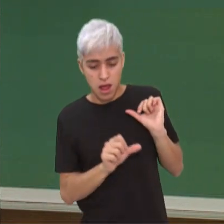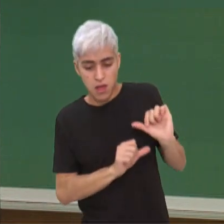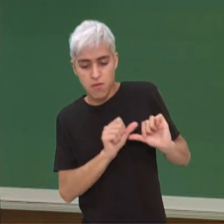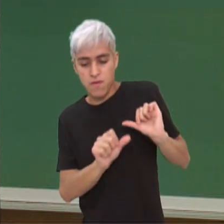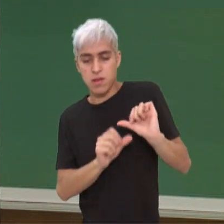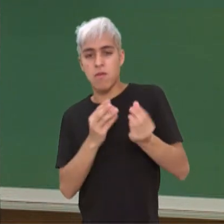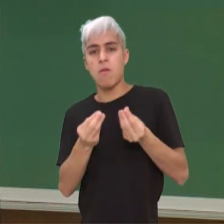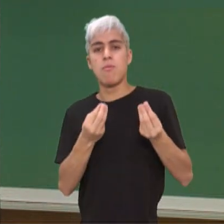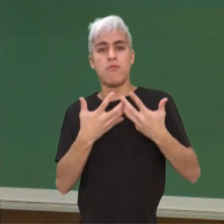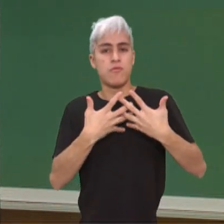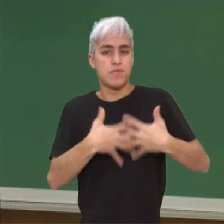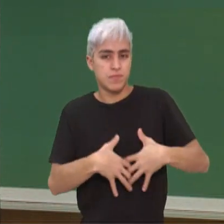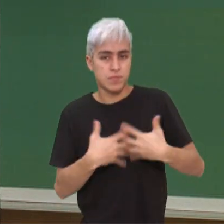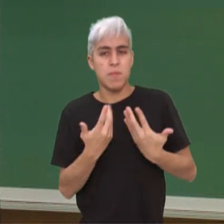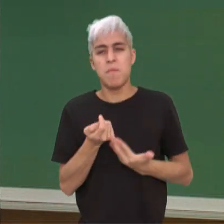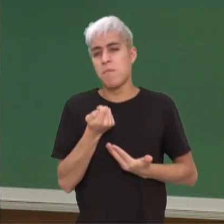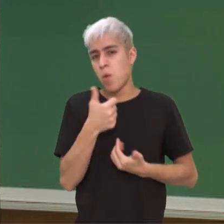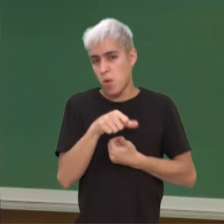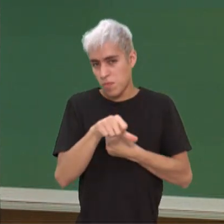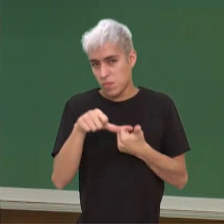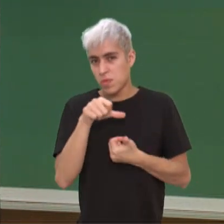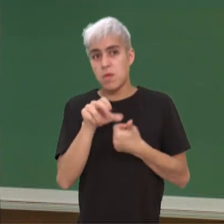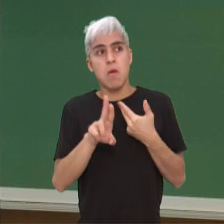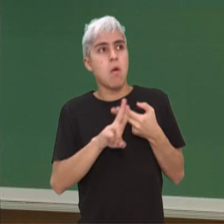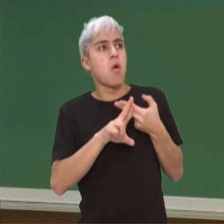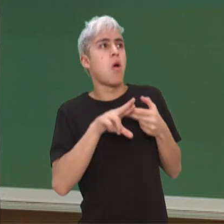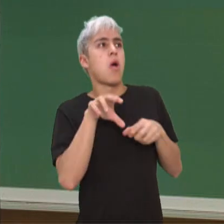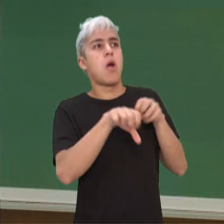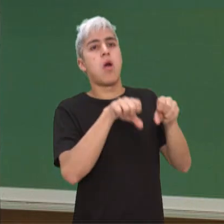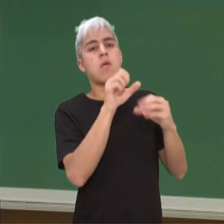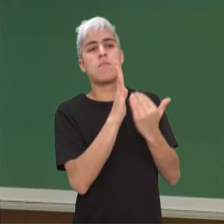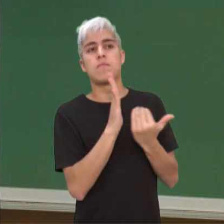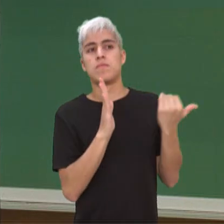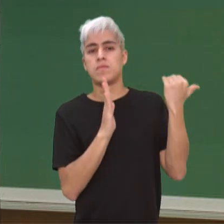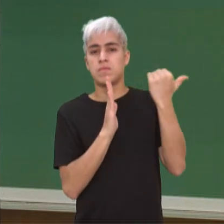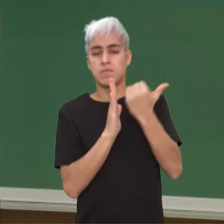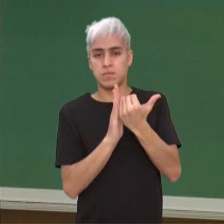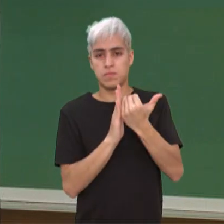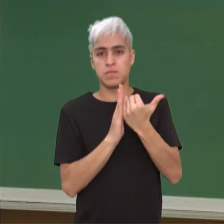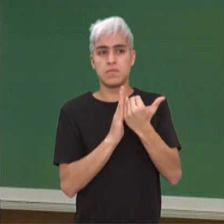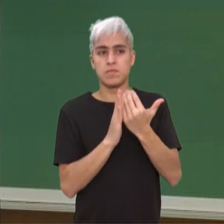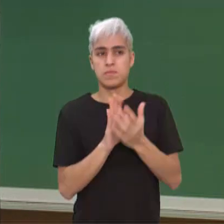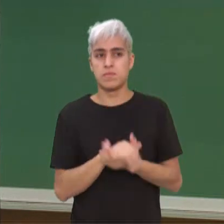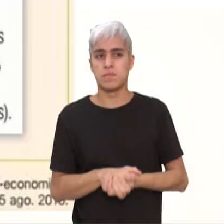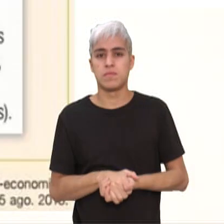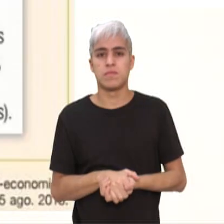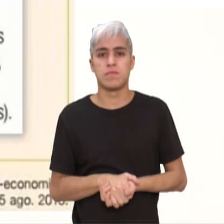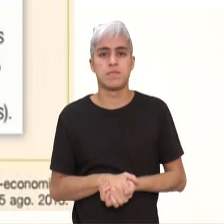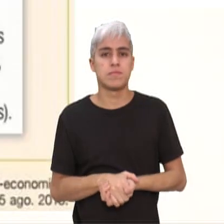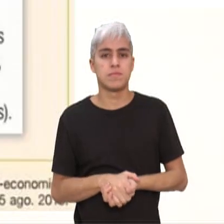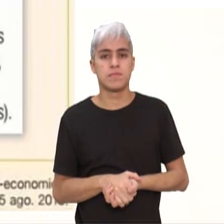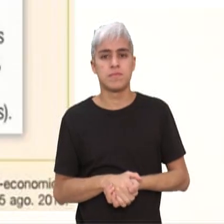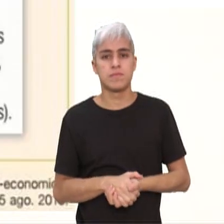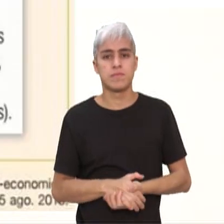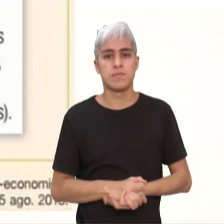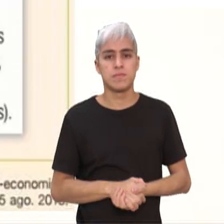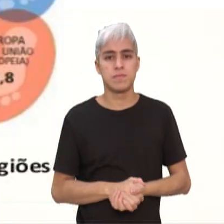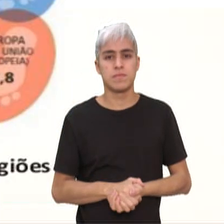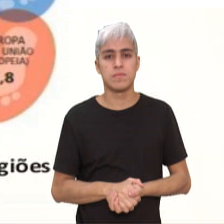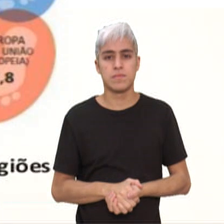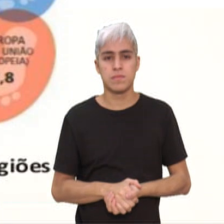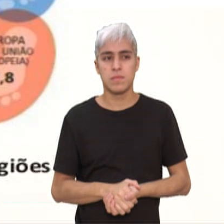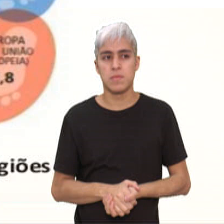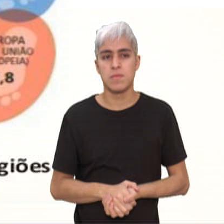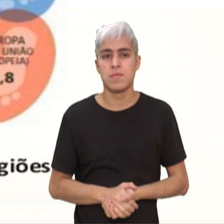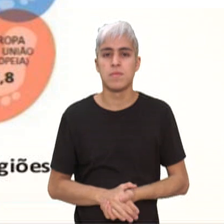tá? Pouca renovação e uso em grande quantidade por parte dessas nações, ok?